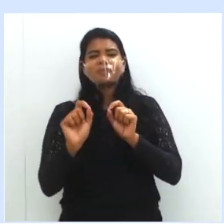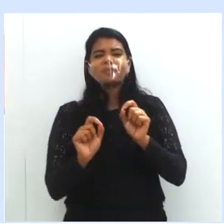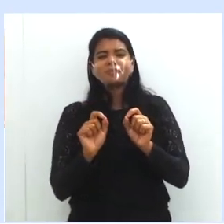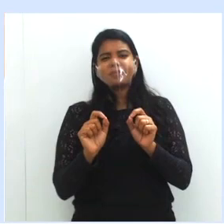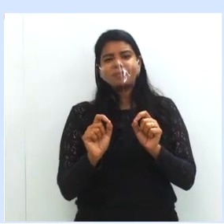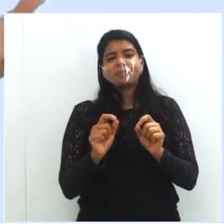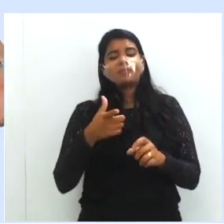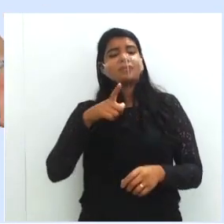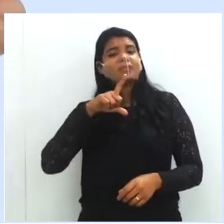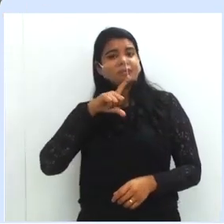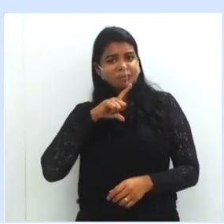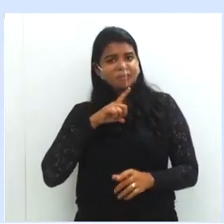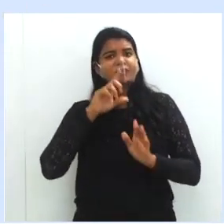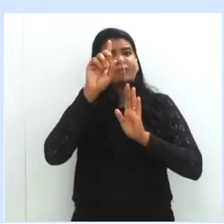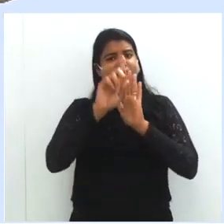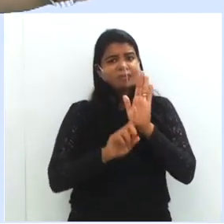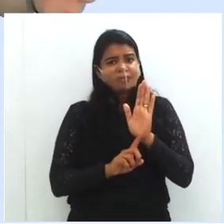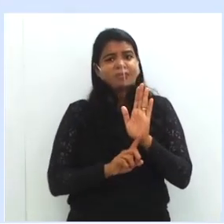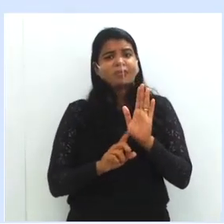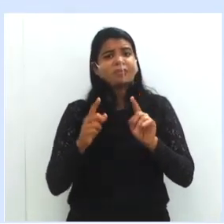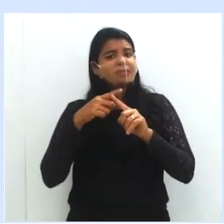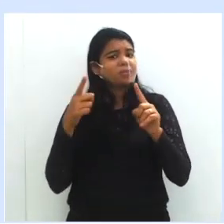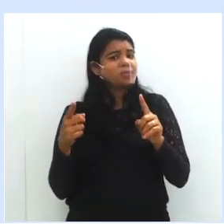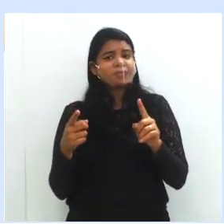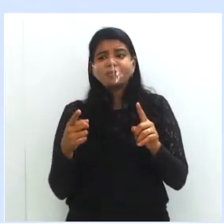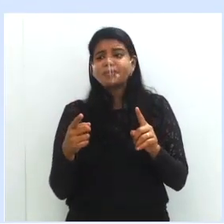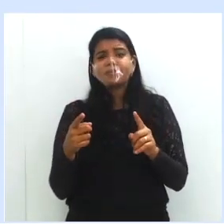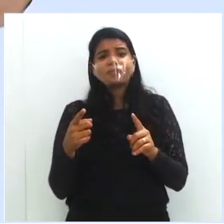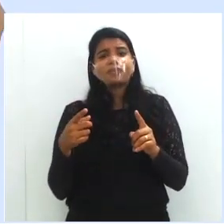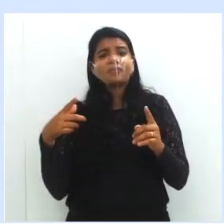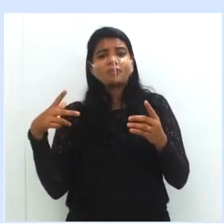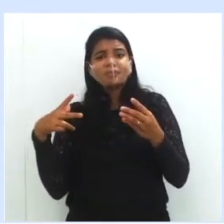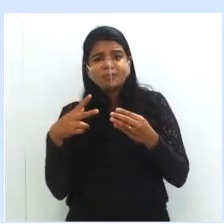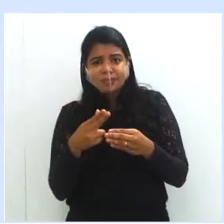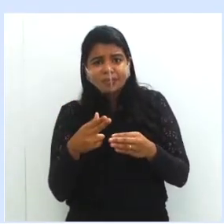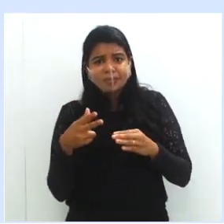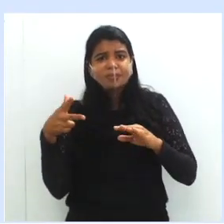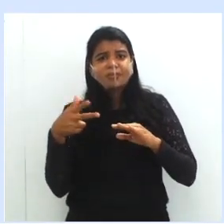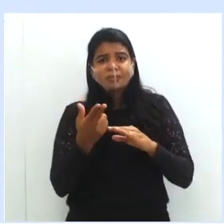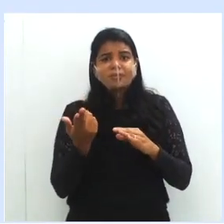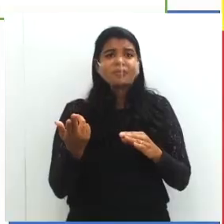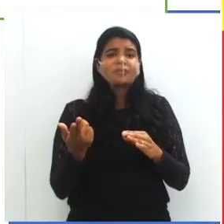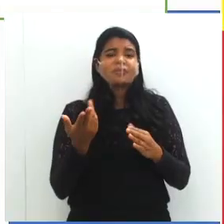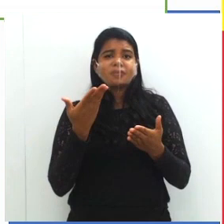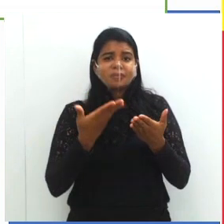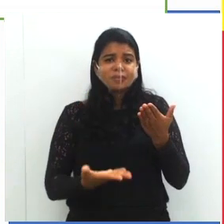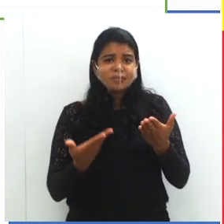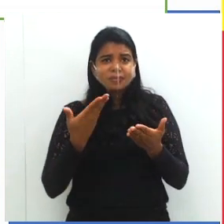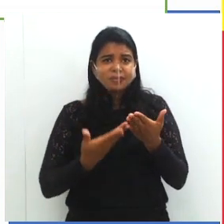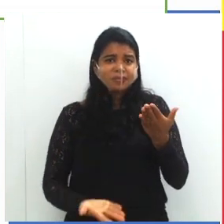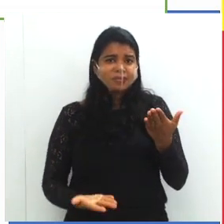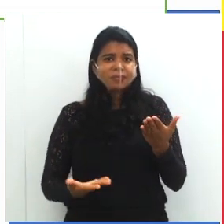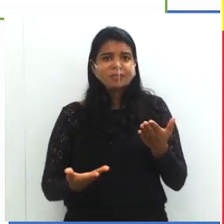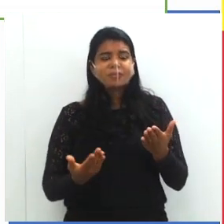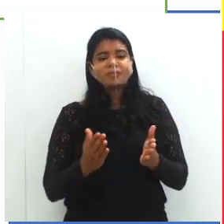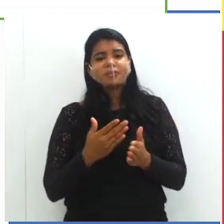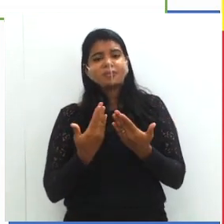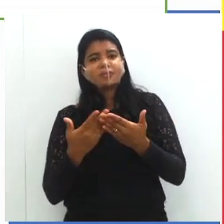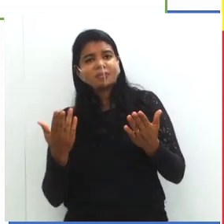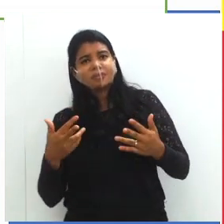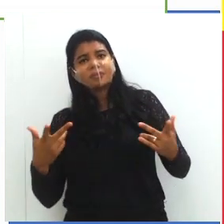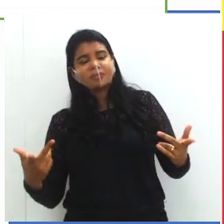de elas terem o seu direito cerceado, cortado. Vejamos aqui na tela, nós temos aqui o